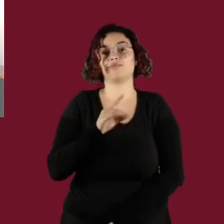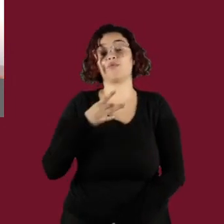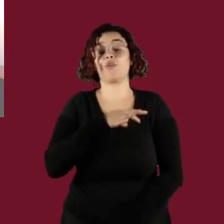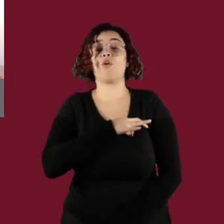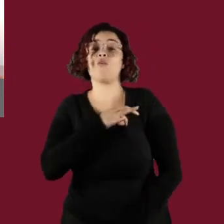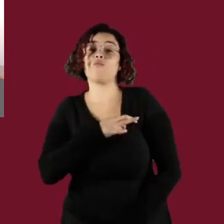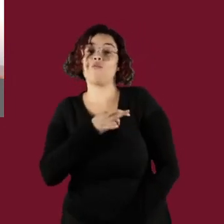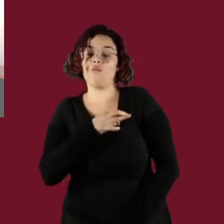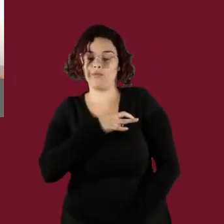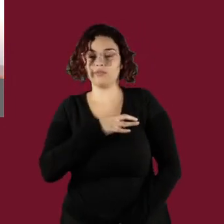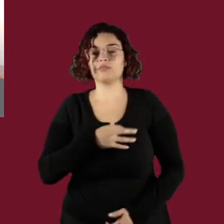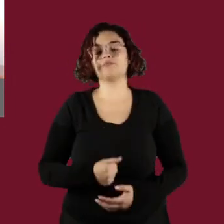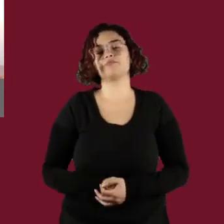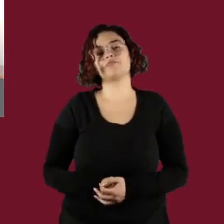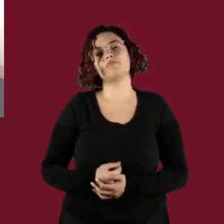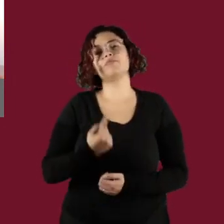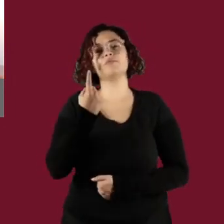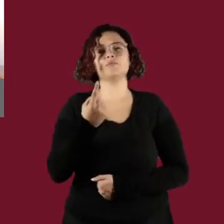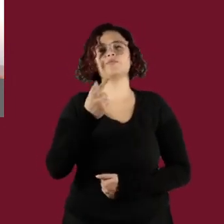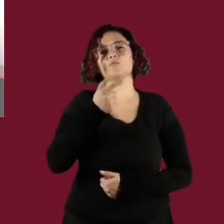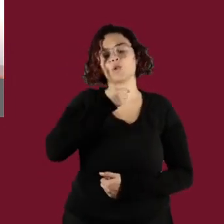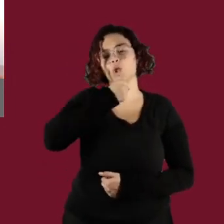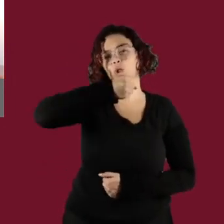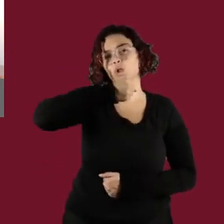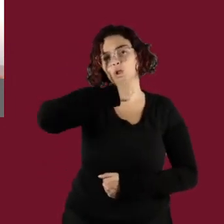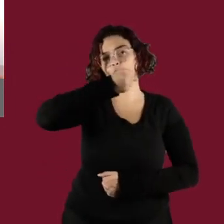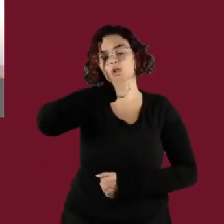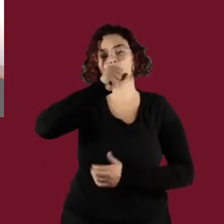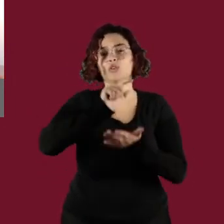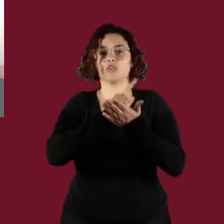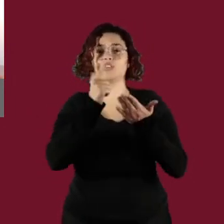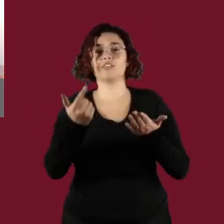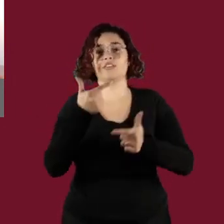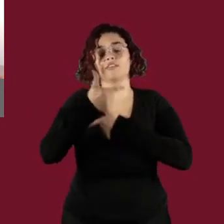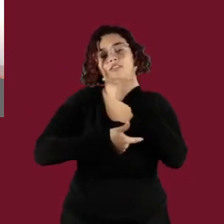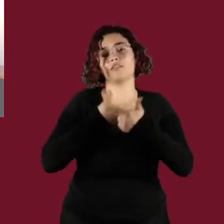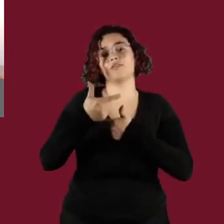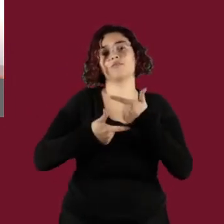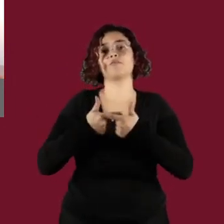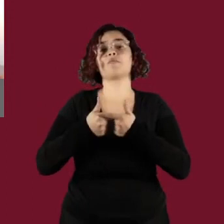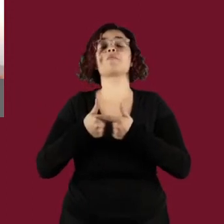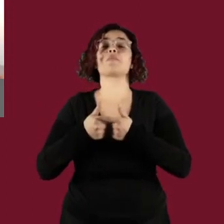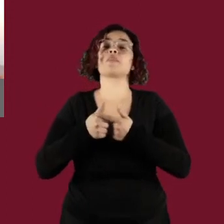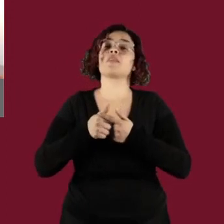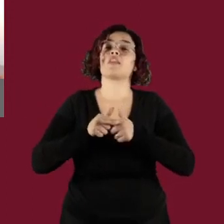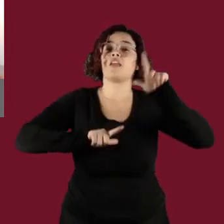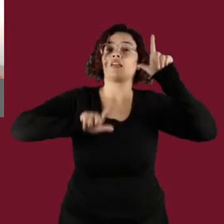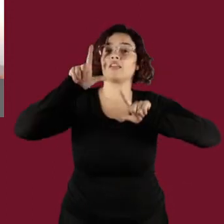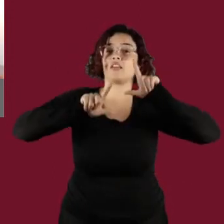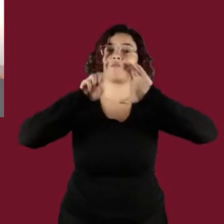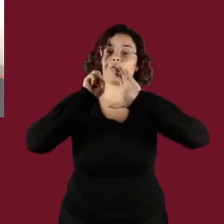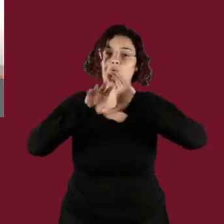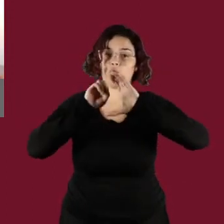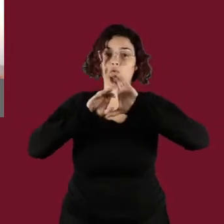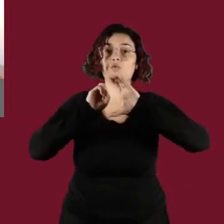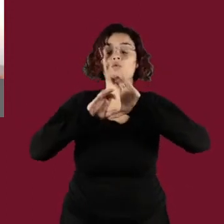né? Um deles é um grande jornalista, que hoje trabalha na TV Globo, e ele falou, ele foi convidado, porque ele foi um bolsista,